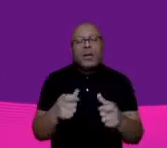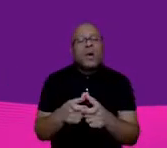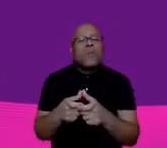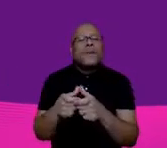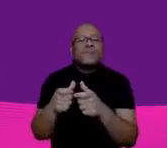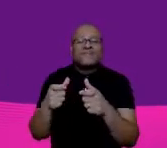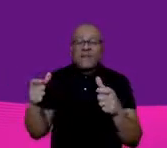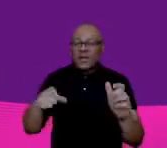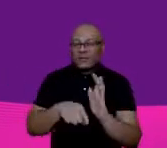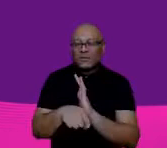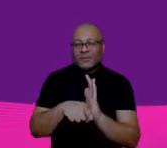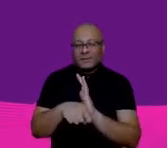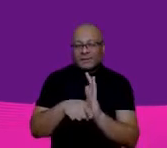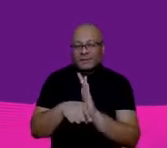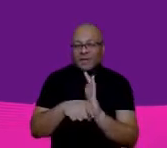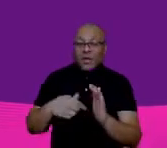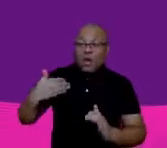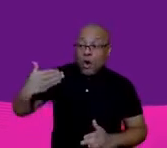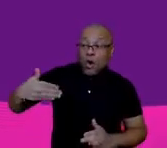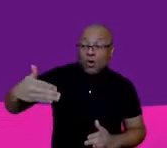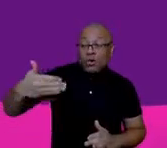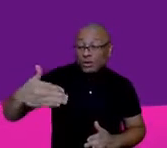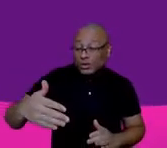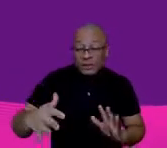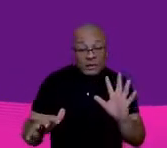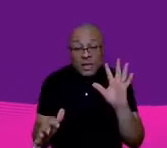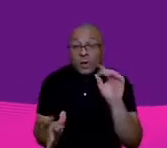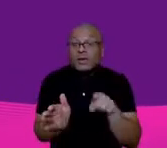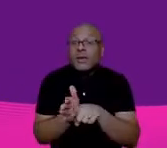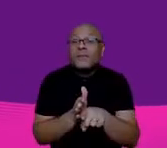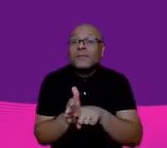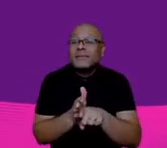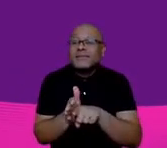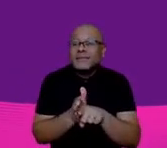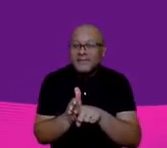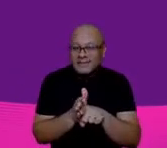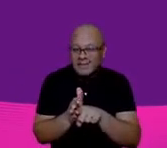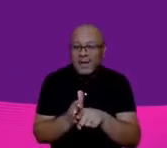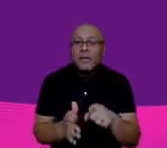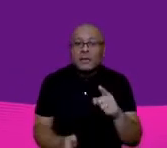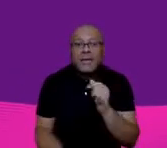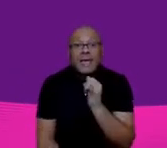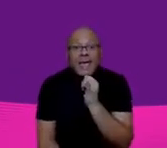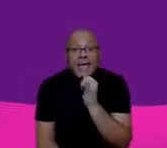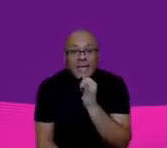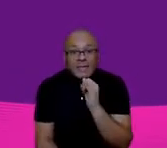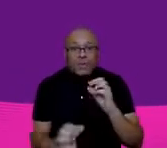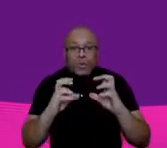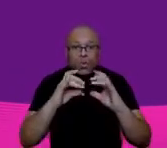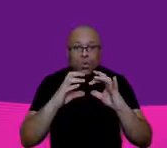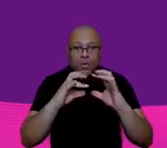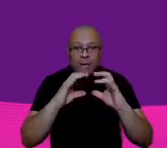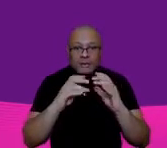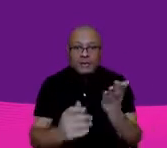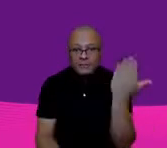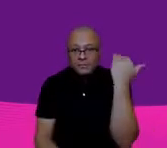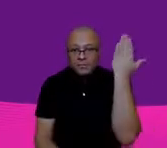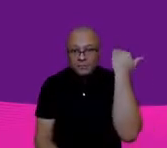de rotina, a gente faz em meio de pesquisa isso ainda, tá? Aqui eu trago um exemplo de um paciente que eu fiz no meu